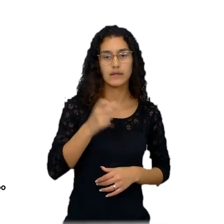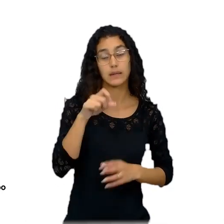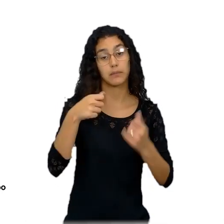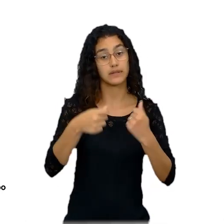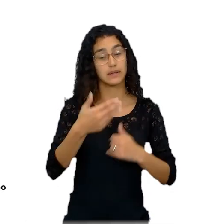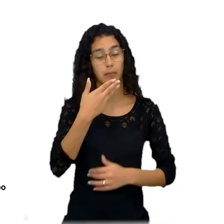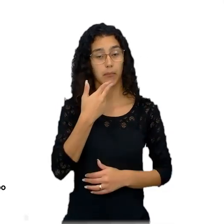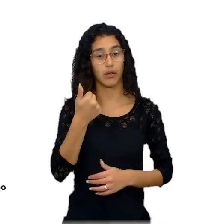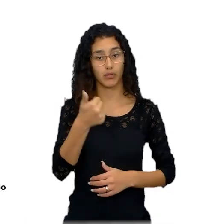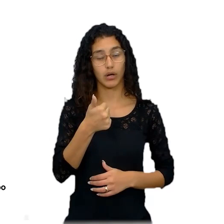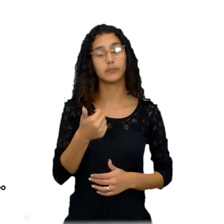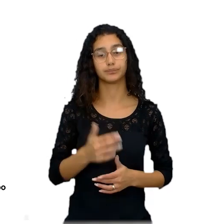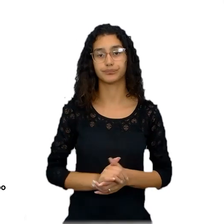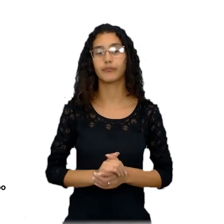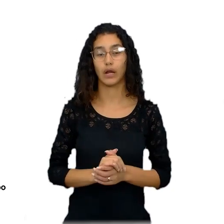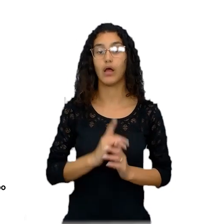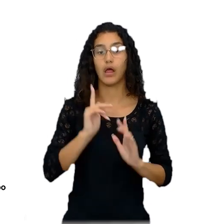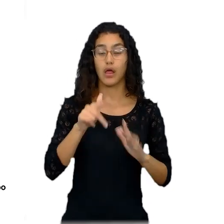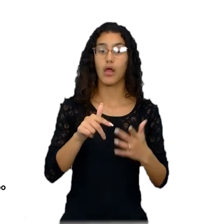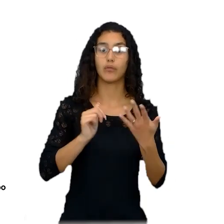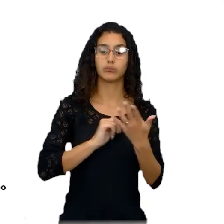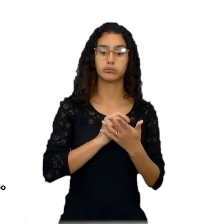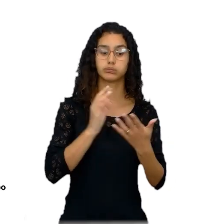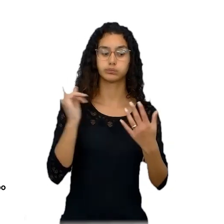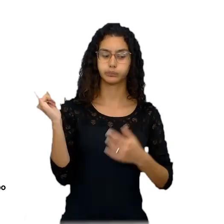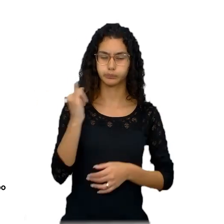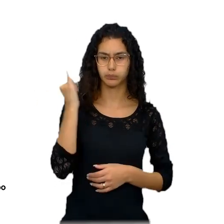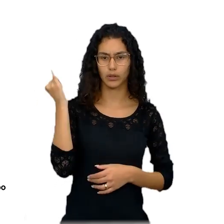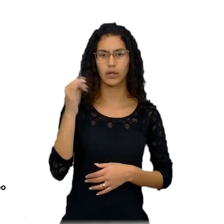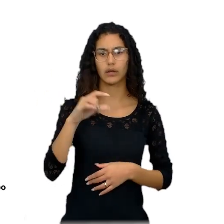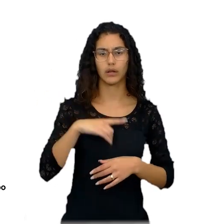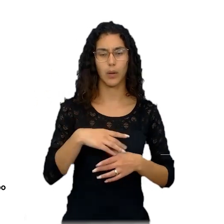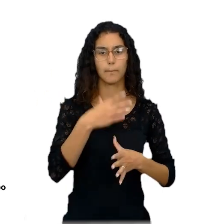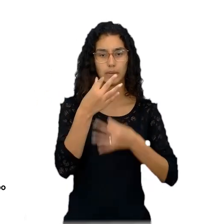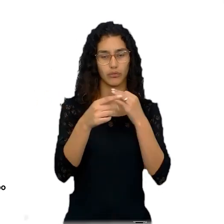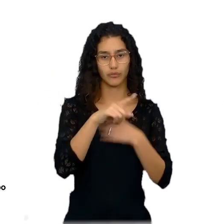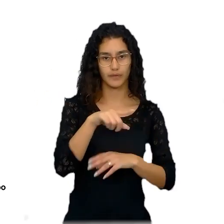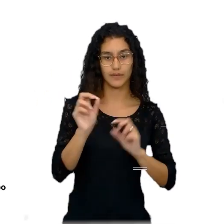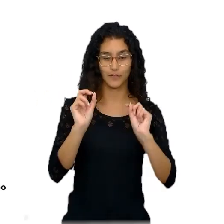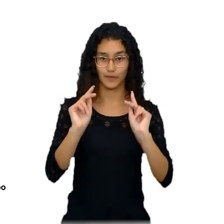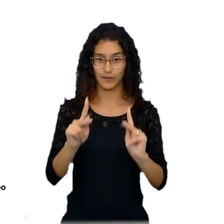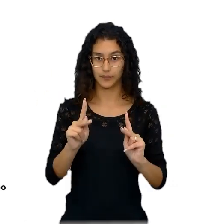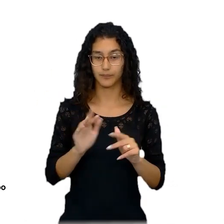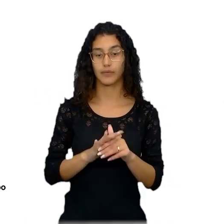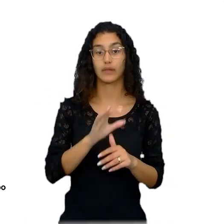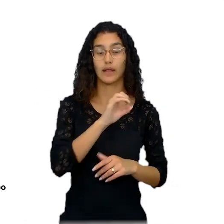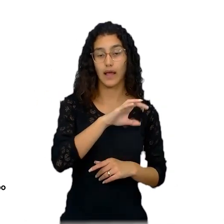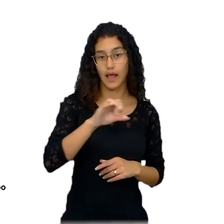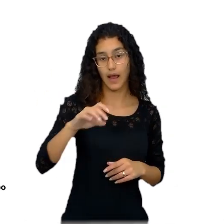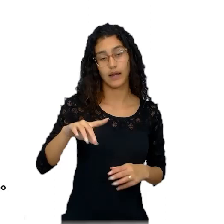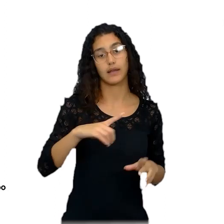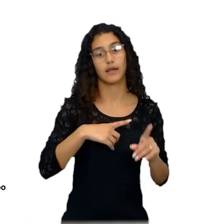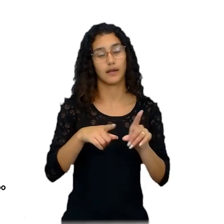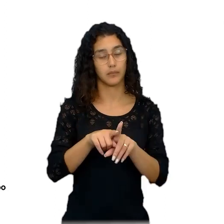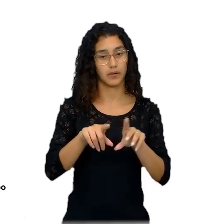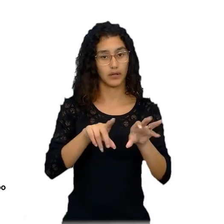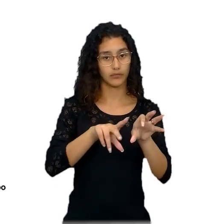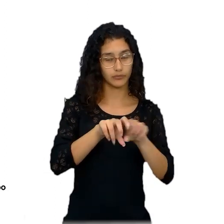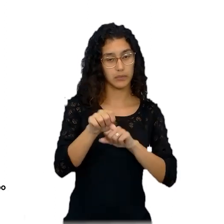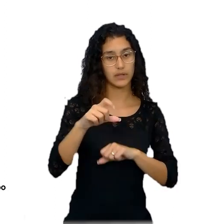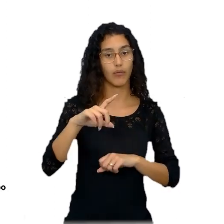precisamos aprimorar, tá? Então, é muito importante a gente ter essa opinião de vocês, tá bom? E a cada uma das formações